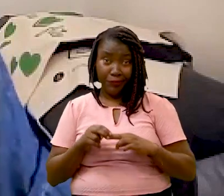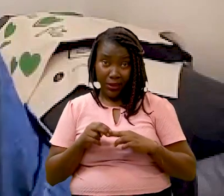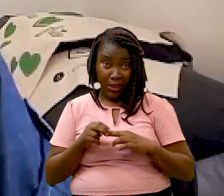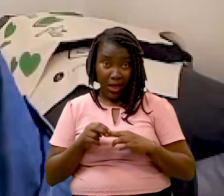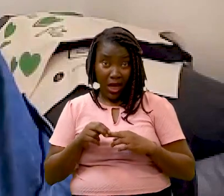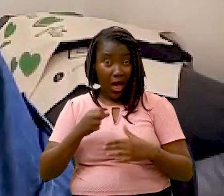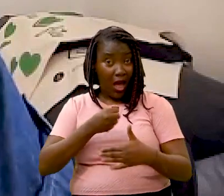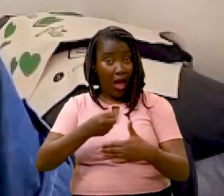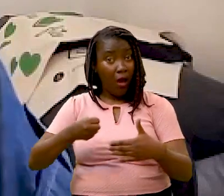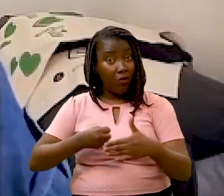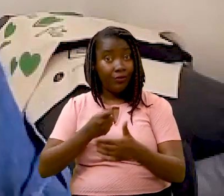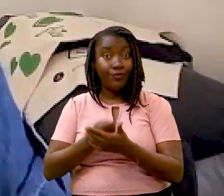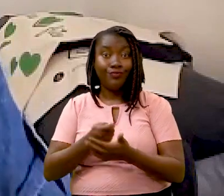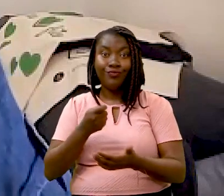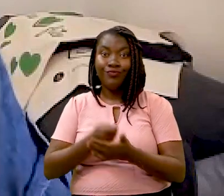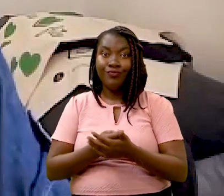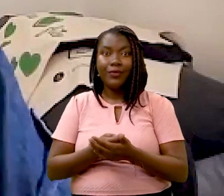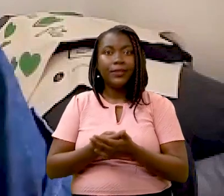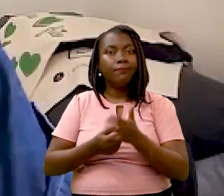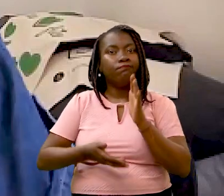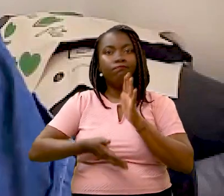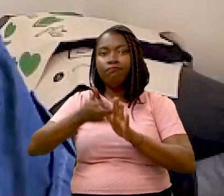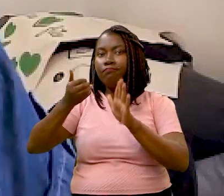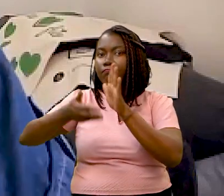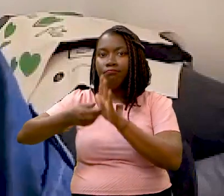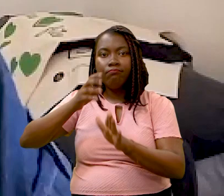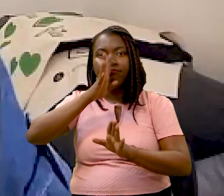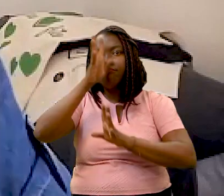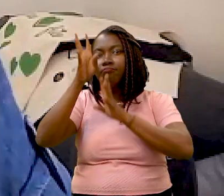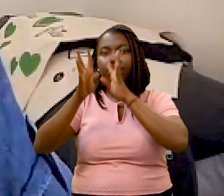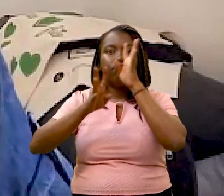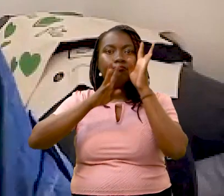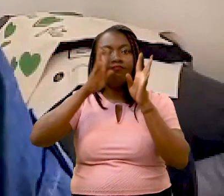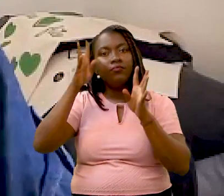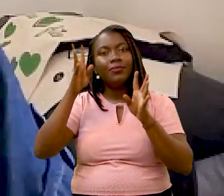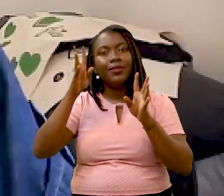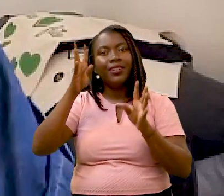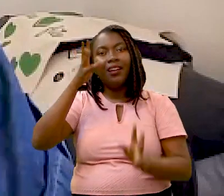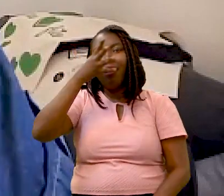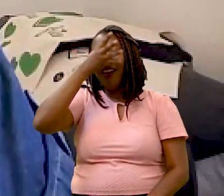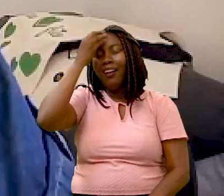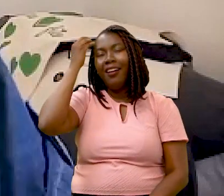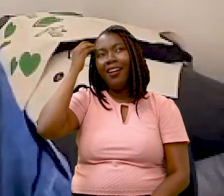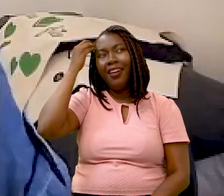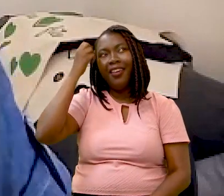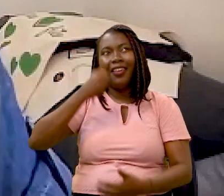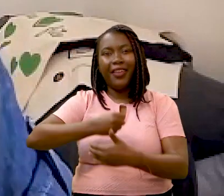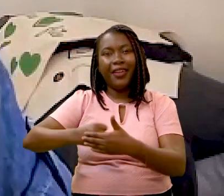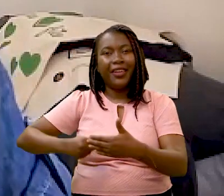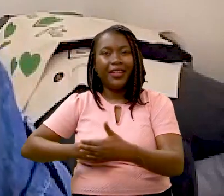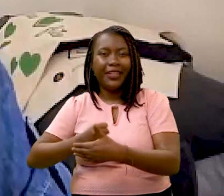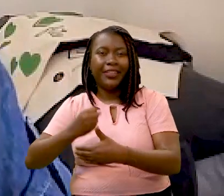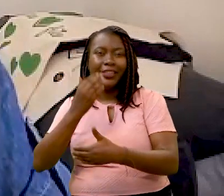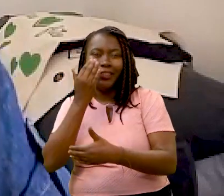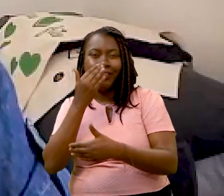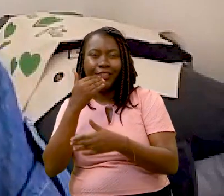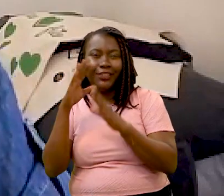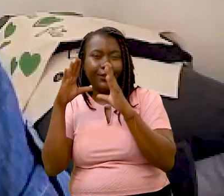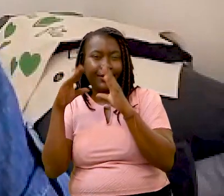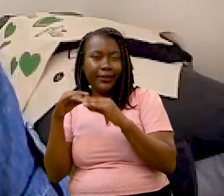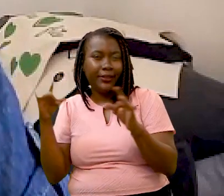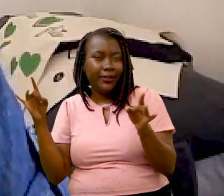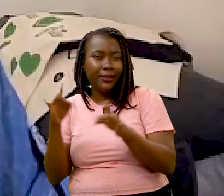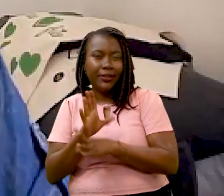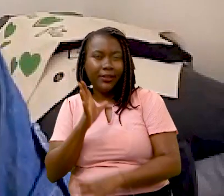a cozinha ela deve ser desmistificada, né? Nós devemos tirar da nossa cabeça que fazer um jantar, preparar uma refeição